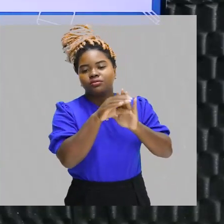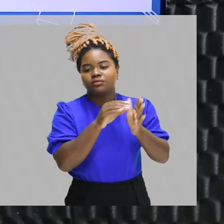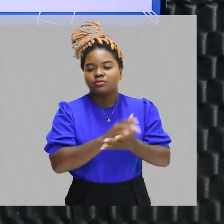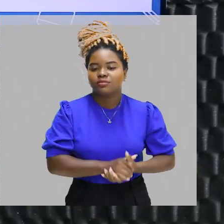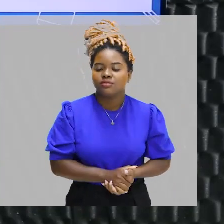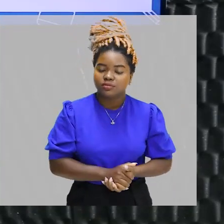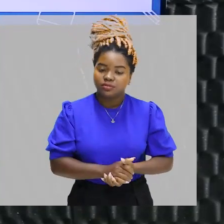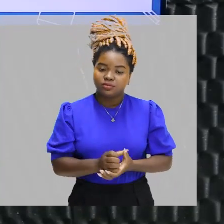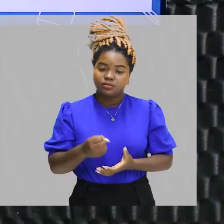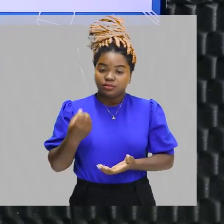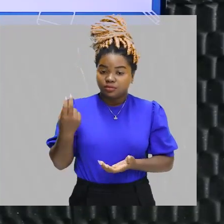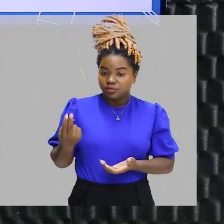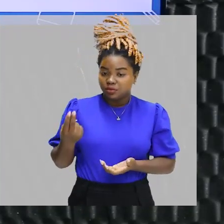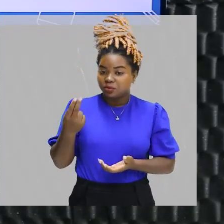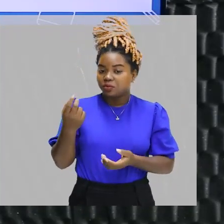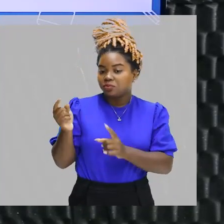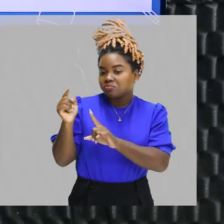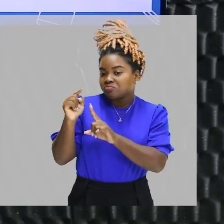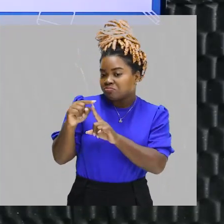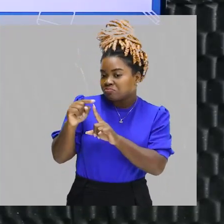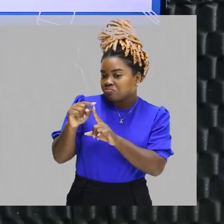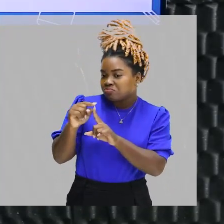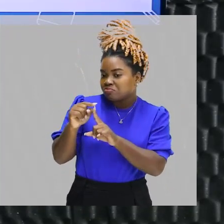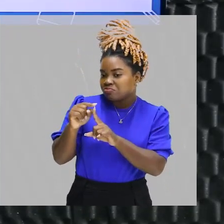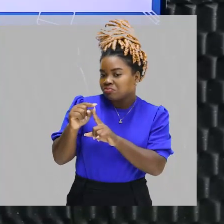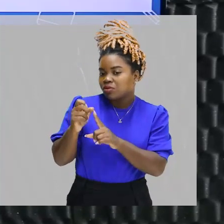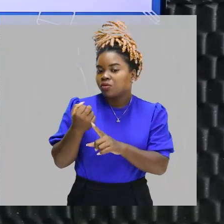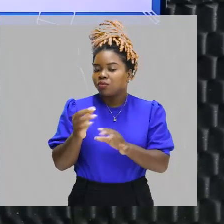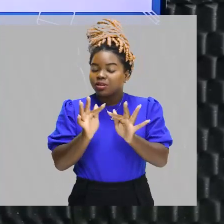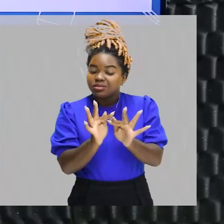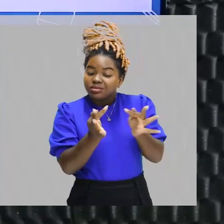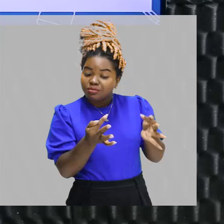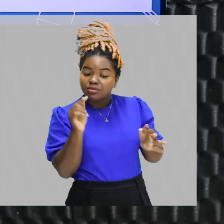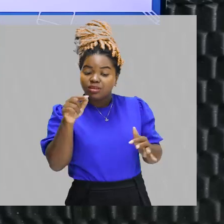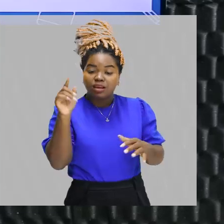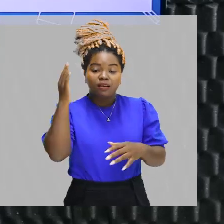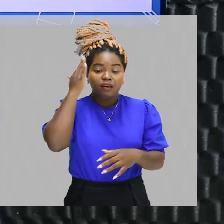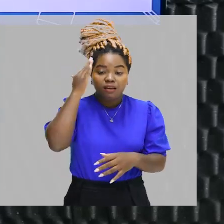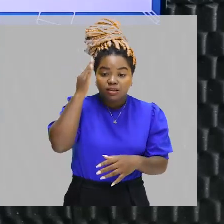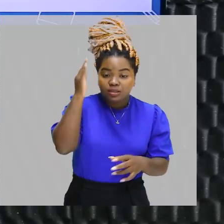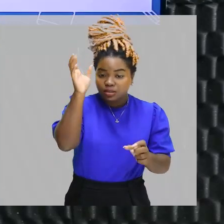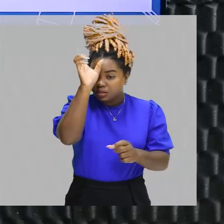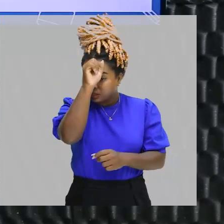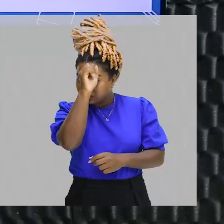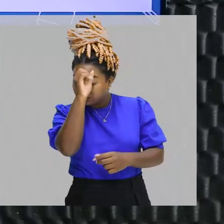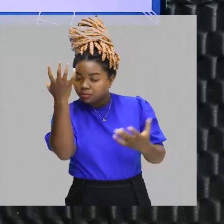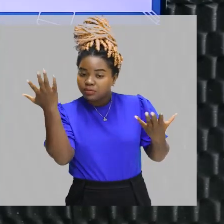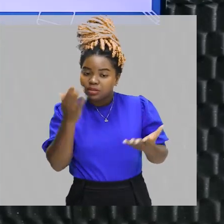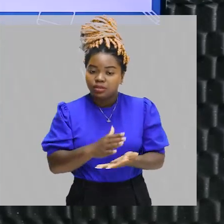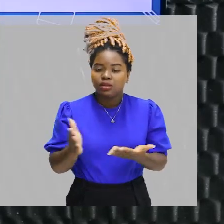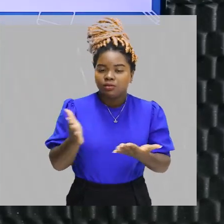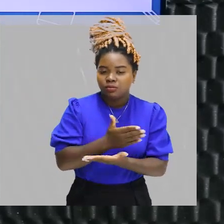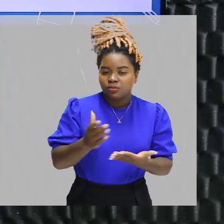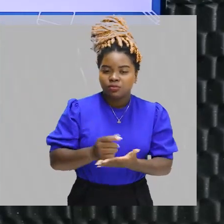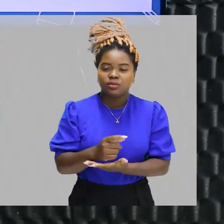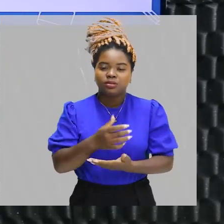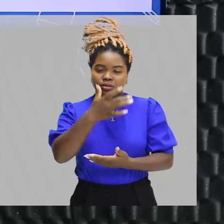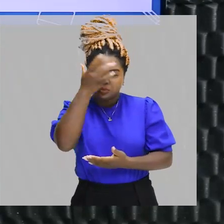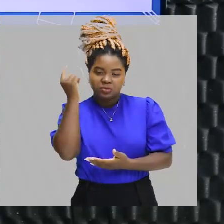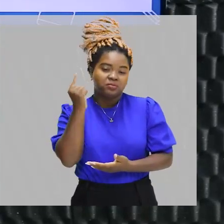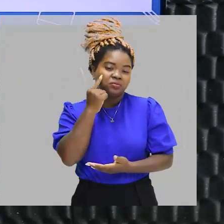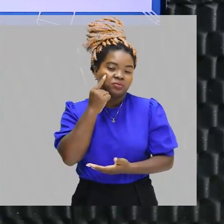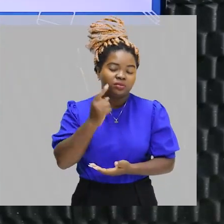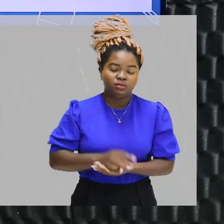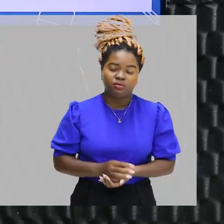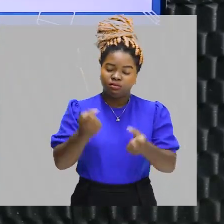da valoração da tipologia, e eu vou pegar de uma maneira mais simples para que vocês consigam entender algumas coisas que algumas pessoas têm dúvidas. E